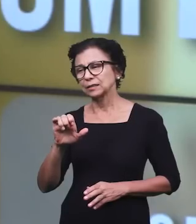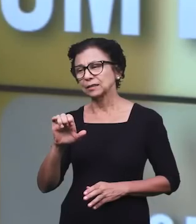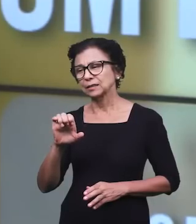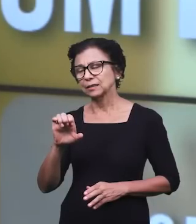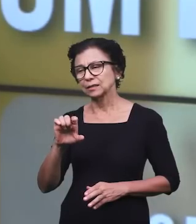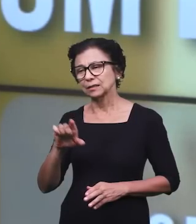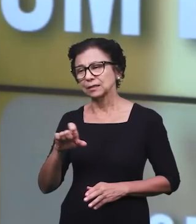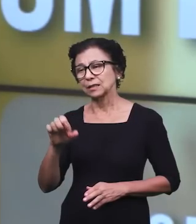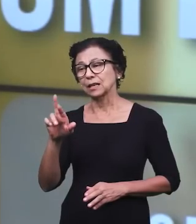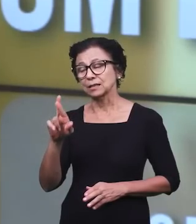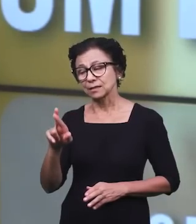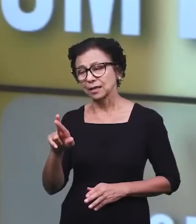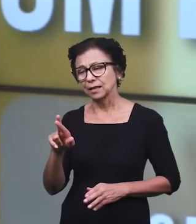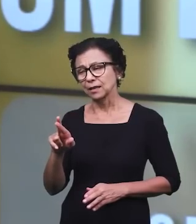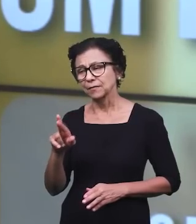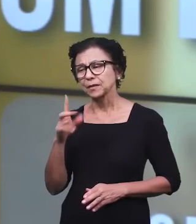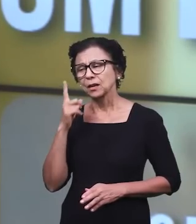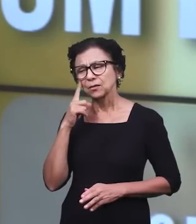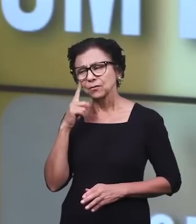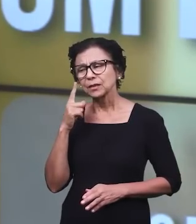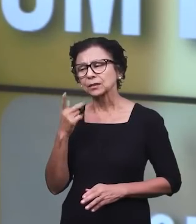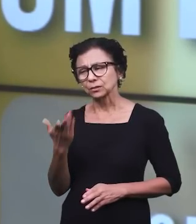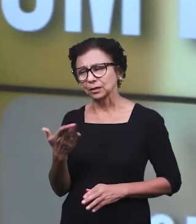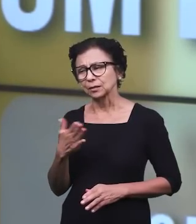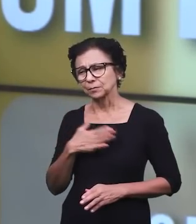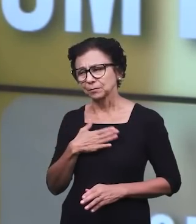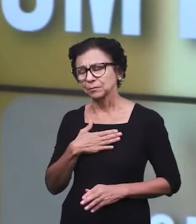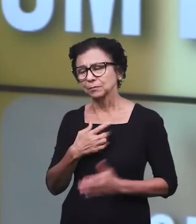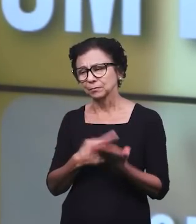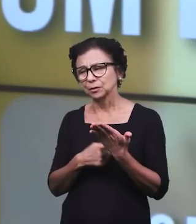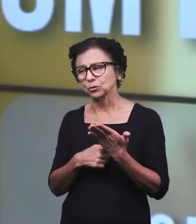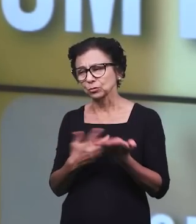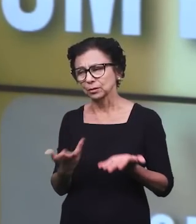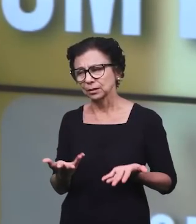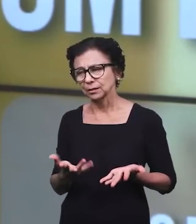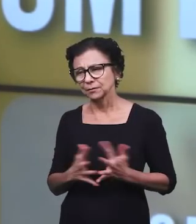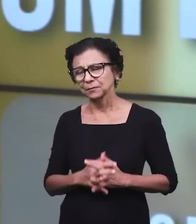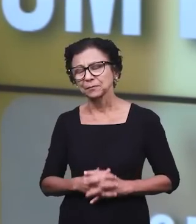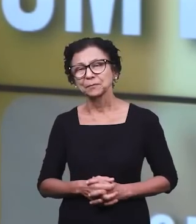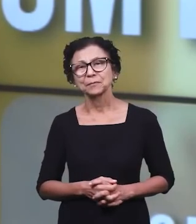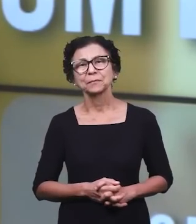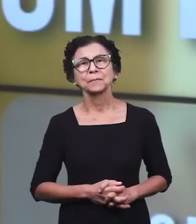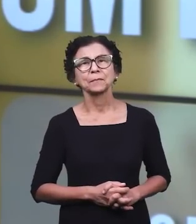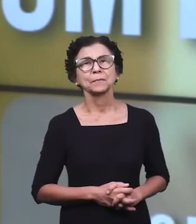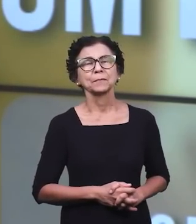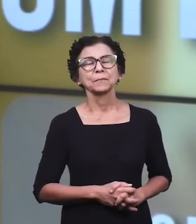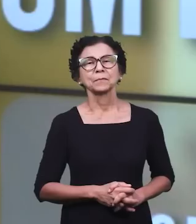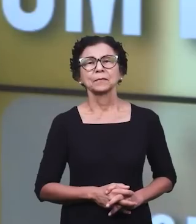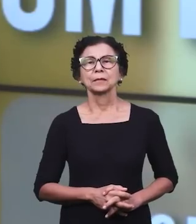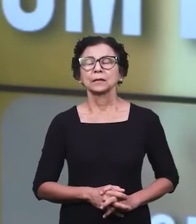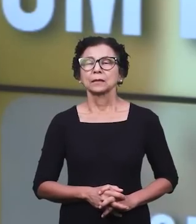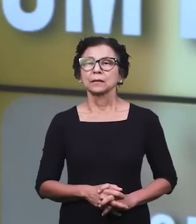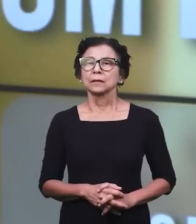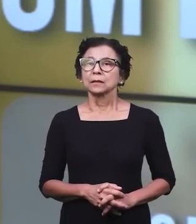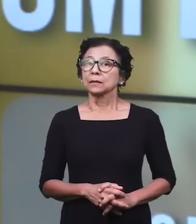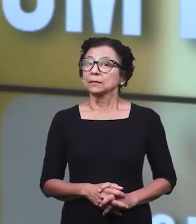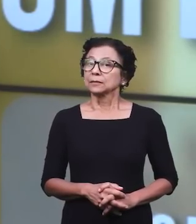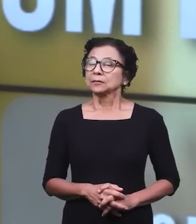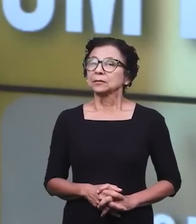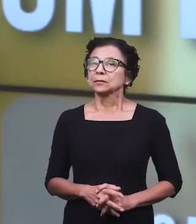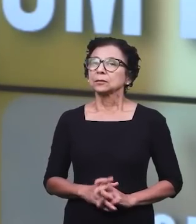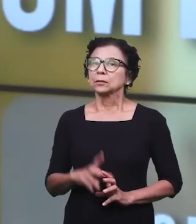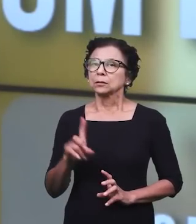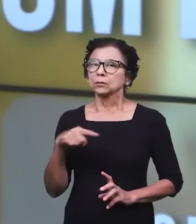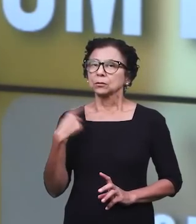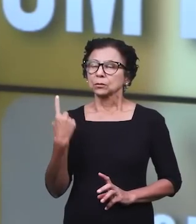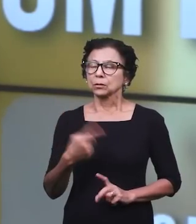Santo. O nosso papel é pedir, é orar, é clamar, é jejuar. Agora, você tem que entregar ao Espírito Santo, porque ninguém